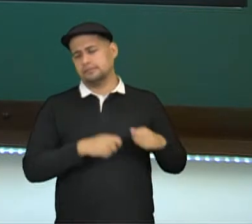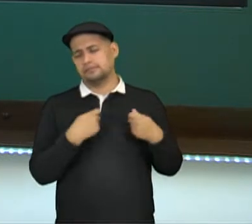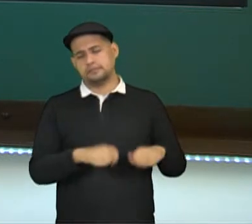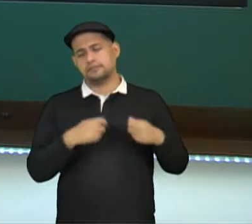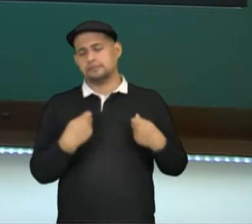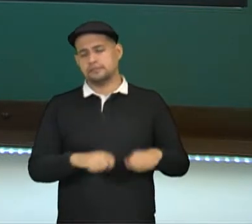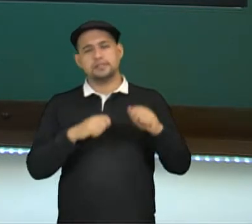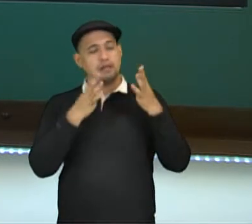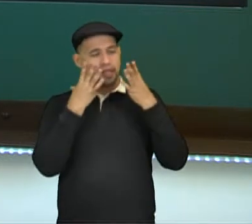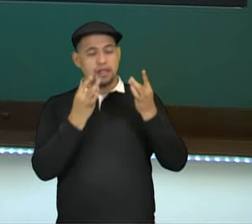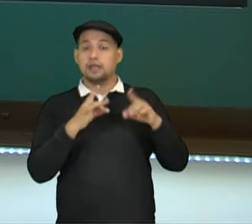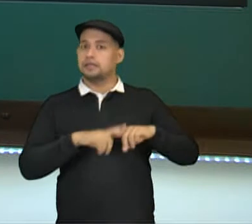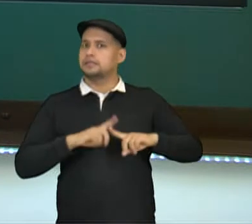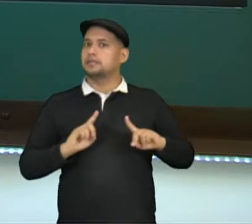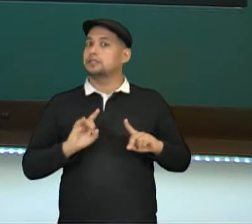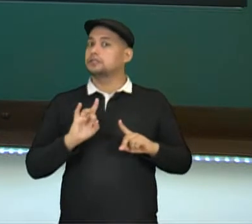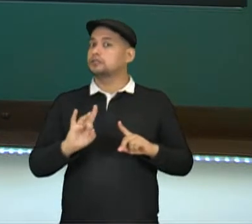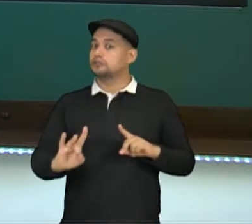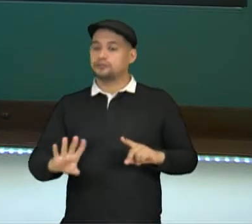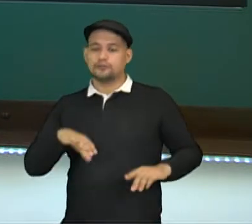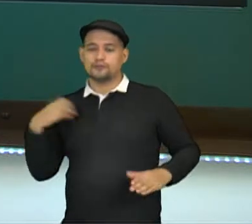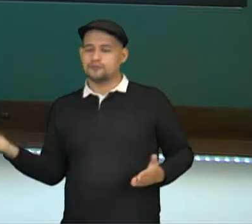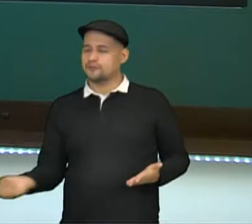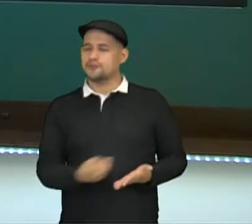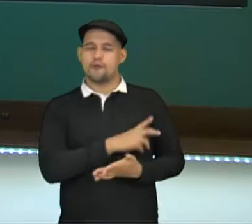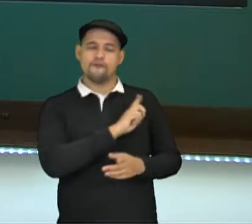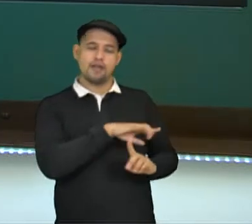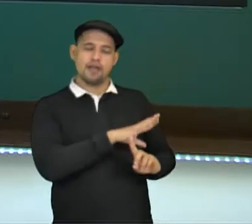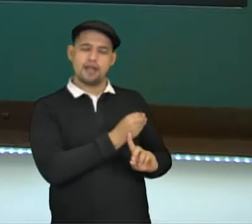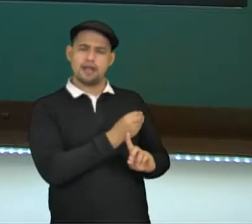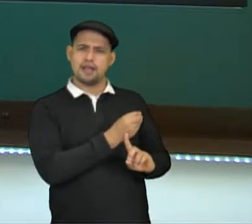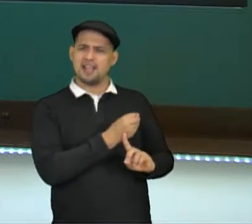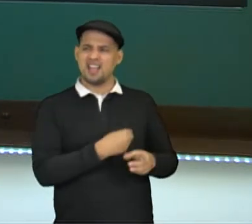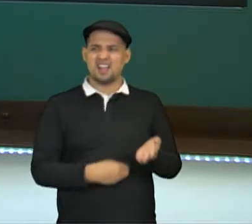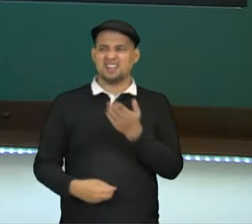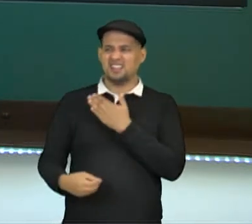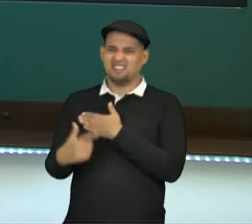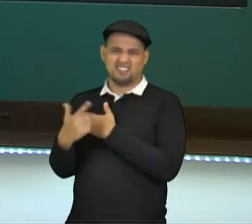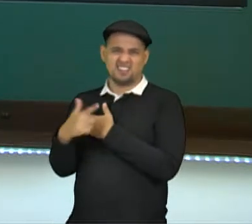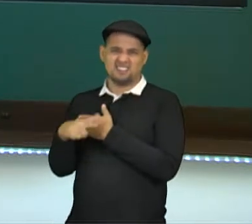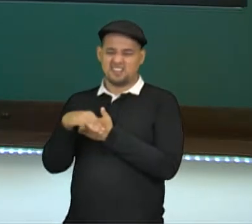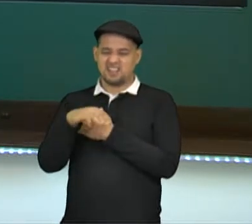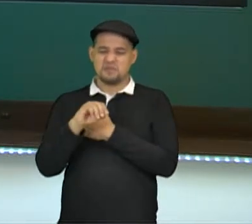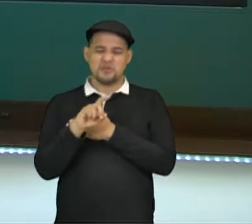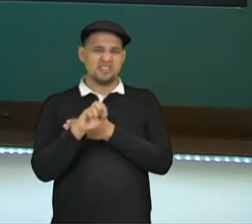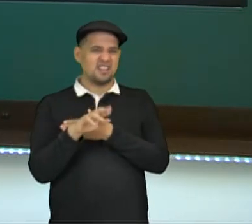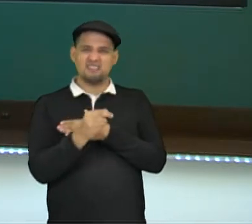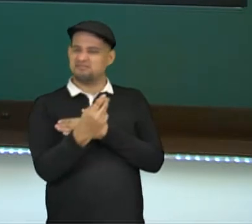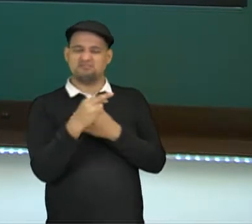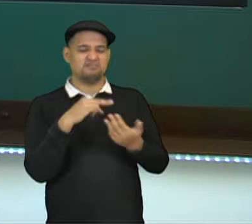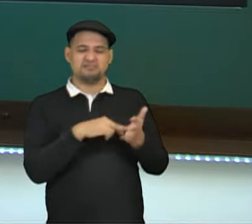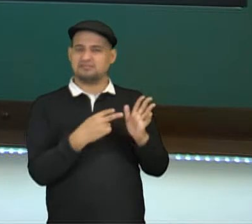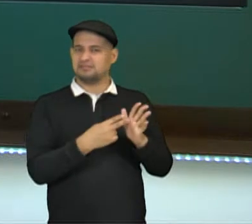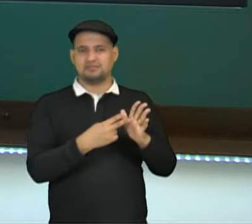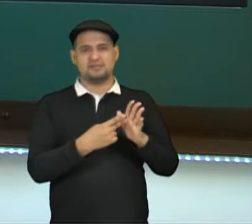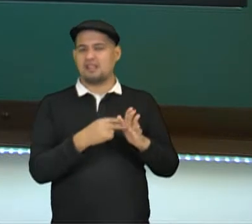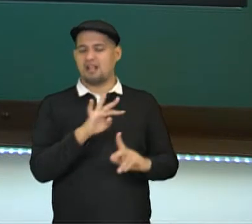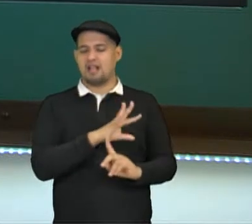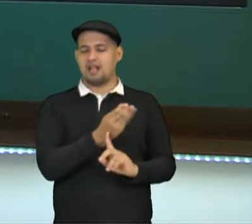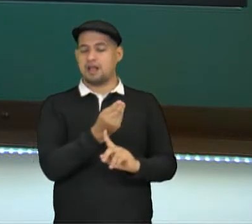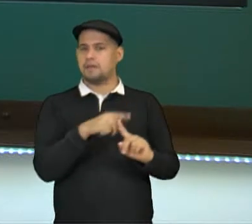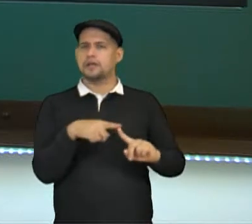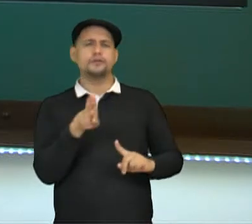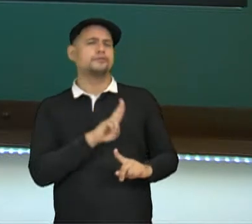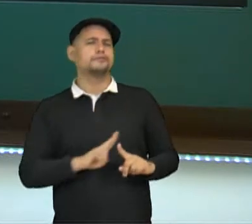ter atenção, então somente o moderno é arte. Eles estão dizendo que aquilo que não é moderno não é mais arte, eles estão dando uma nova designação, e eles usam da